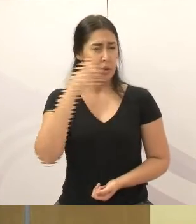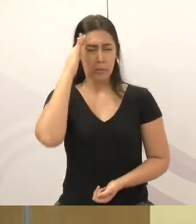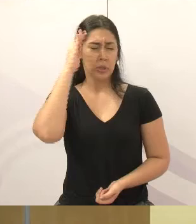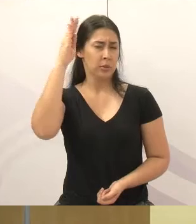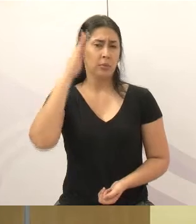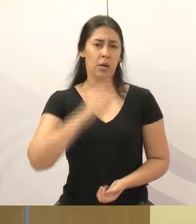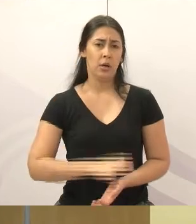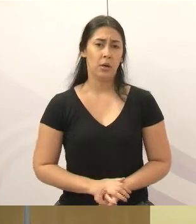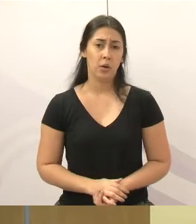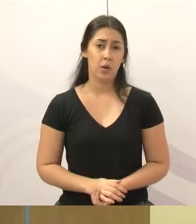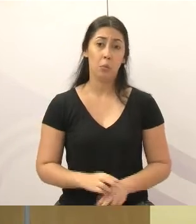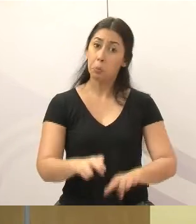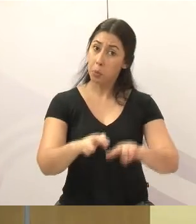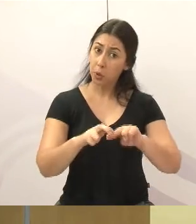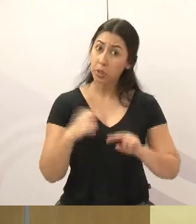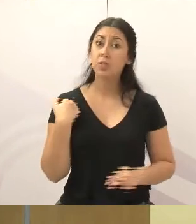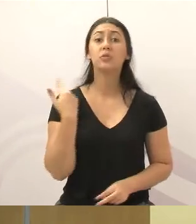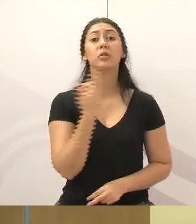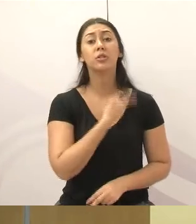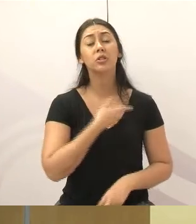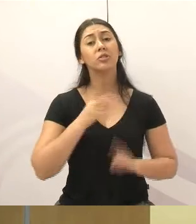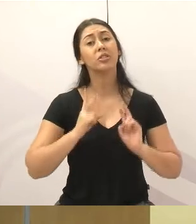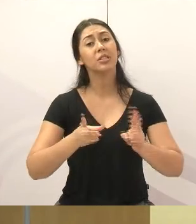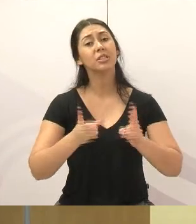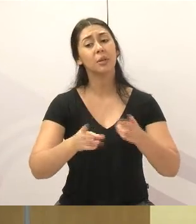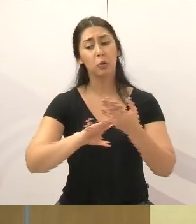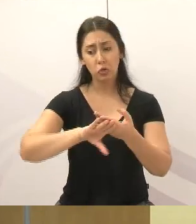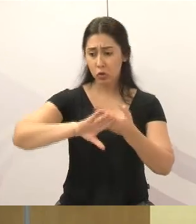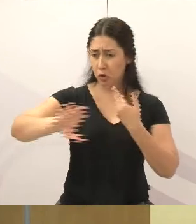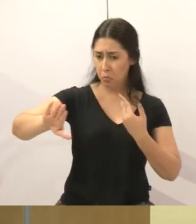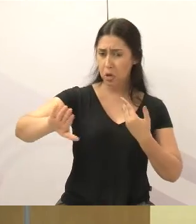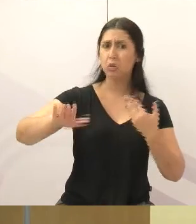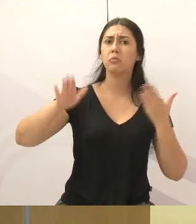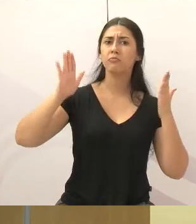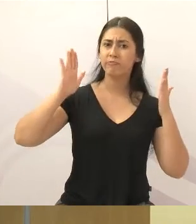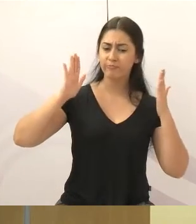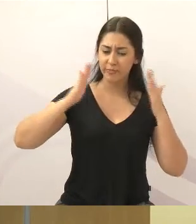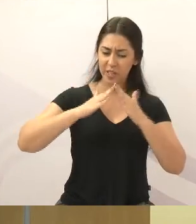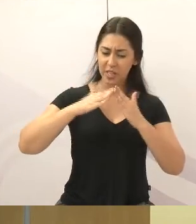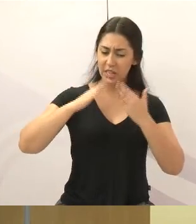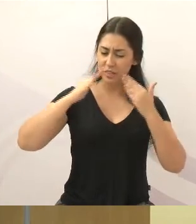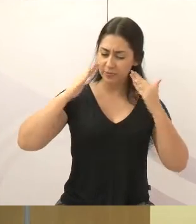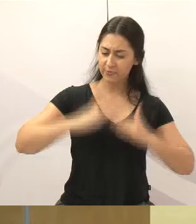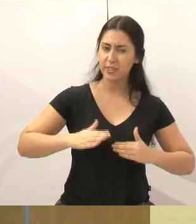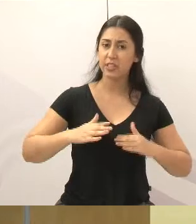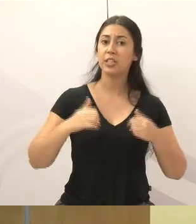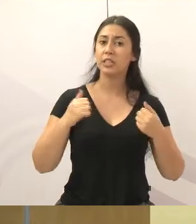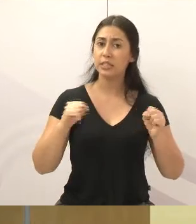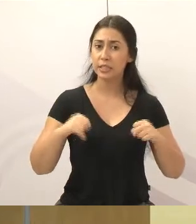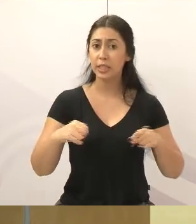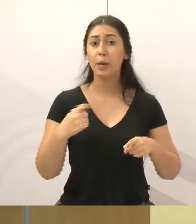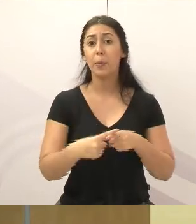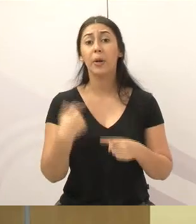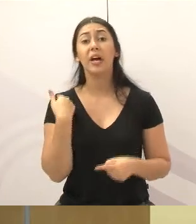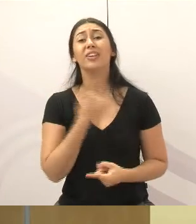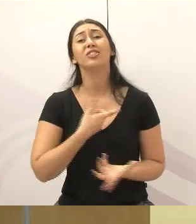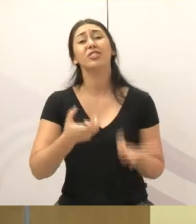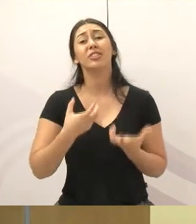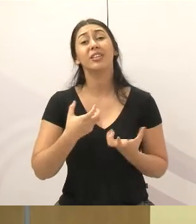por isso que a gente defende esse isolamento, porque nós queremos os nossos munícipes sãos e sadios para